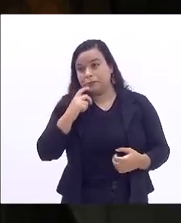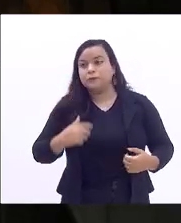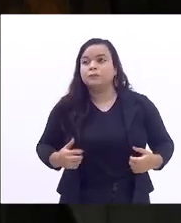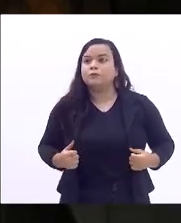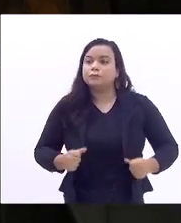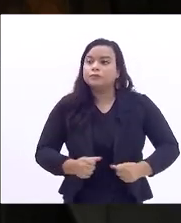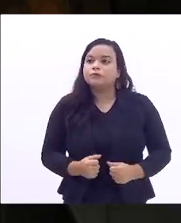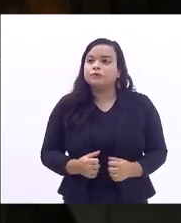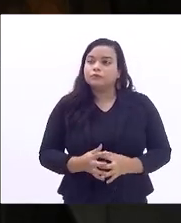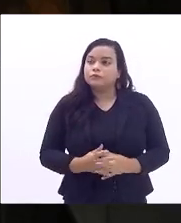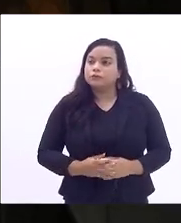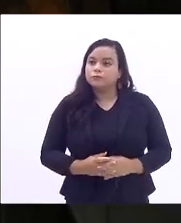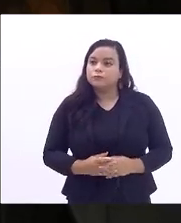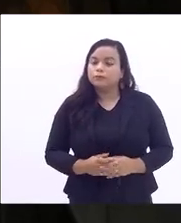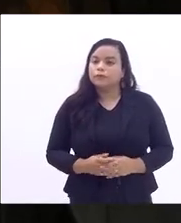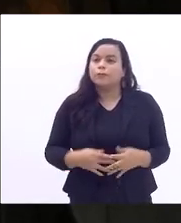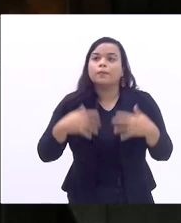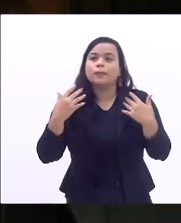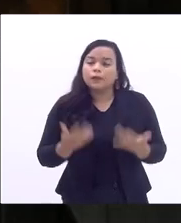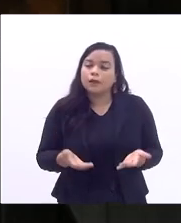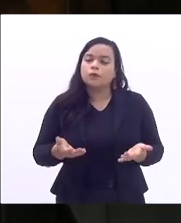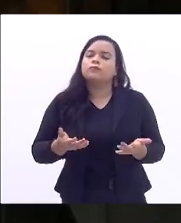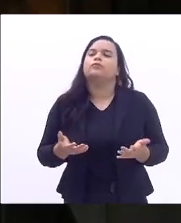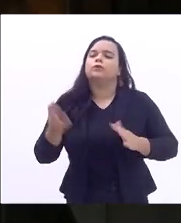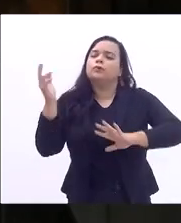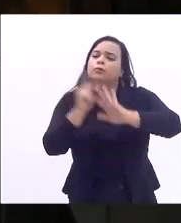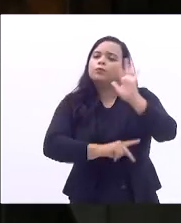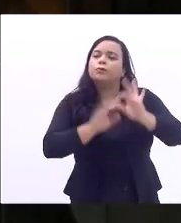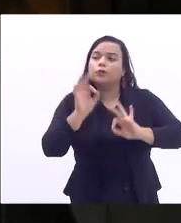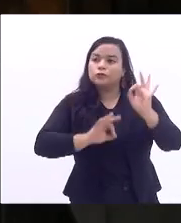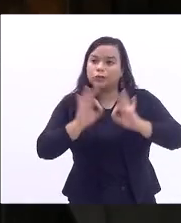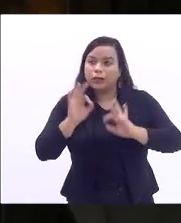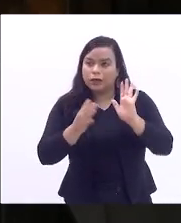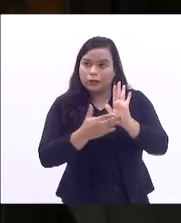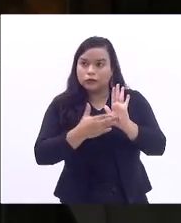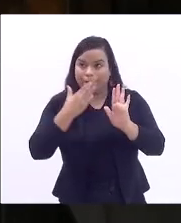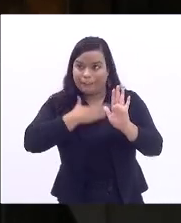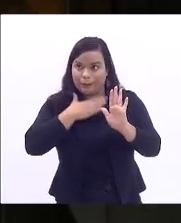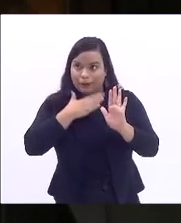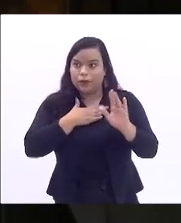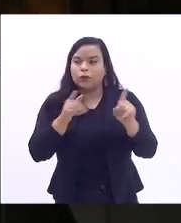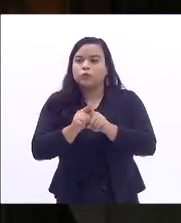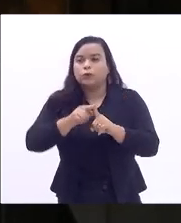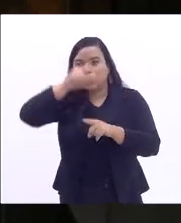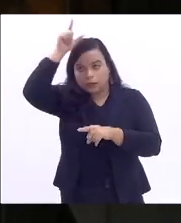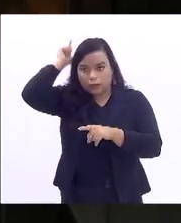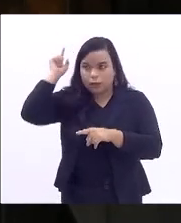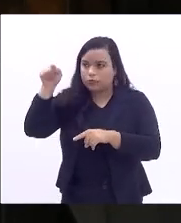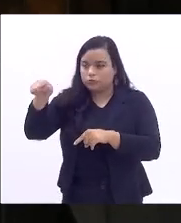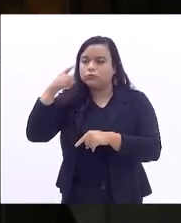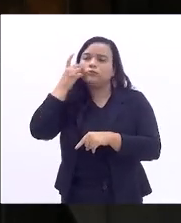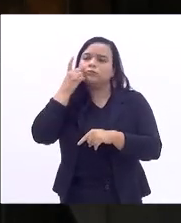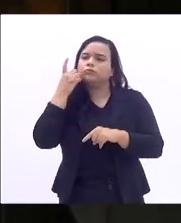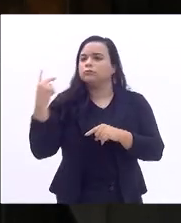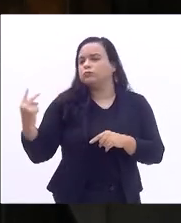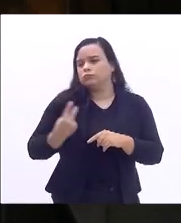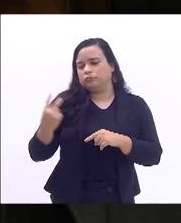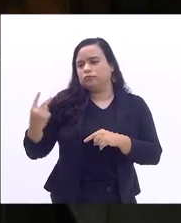então o que que o que que o projeto meu e do deputado Luiz Paulo diz que